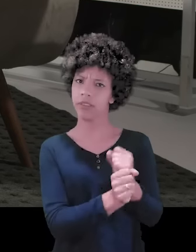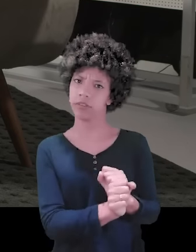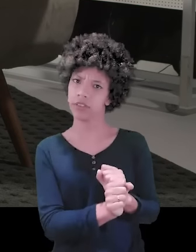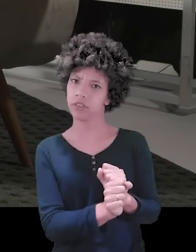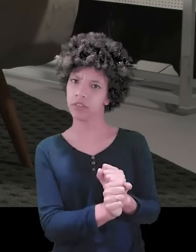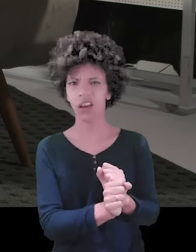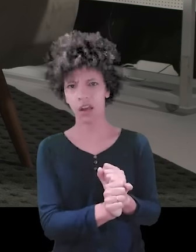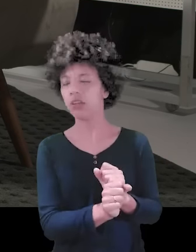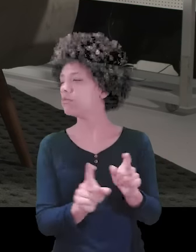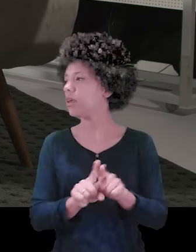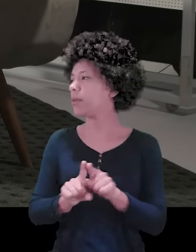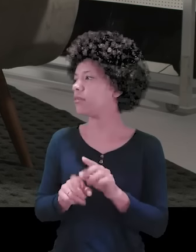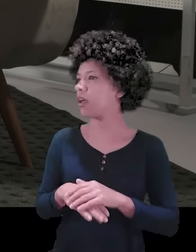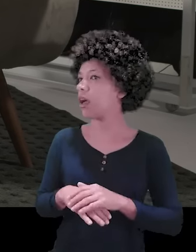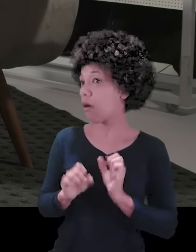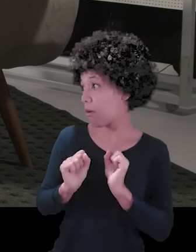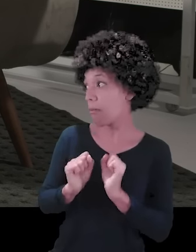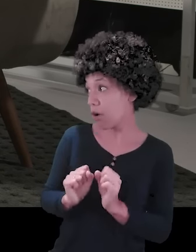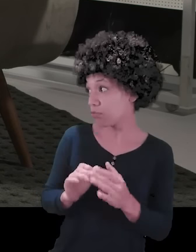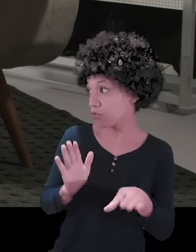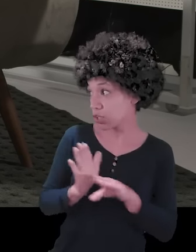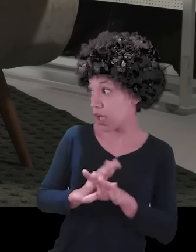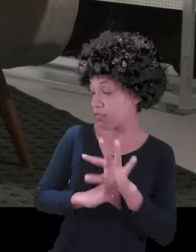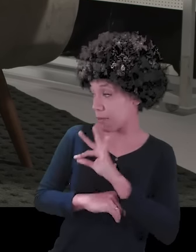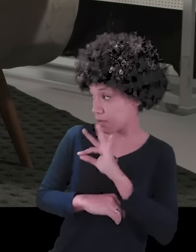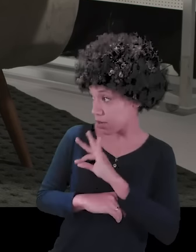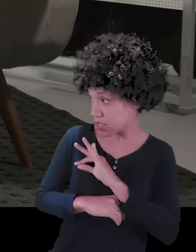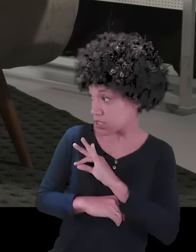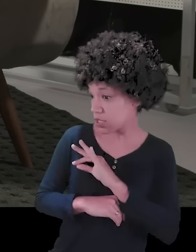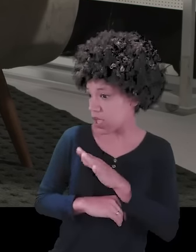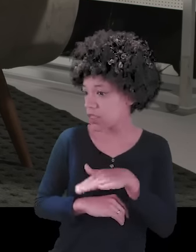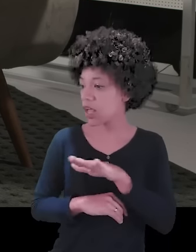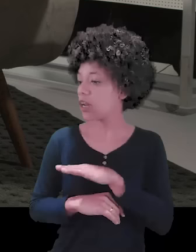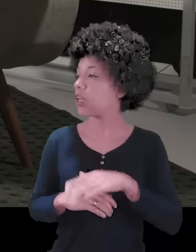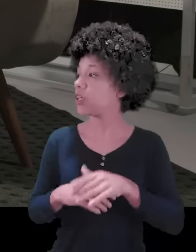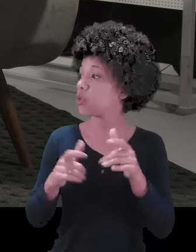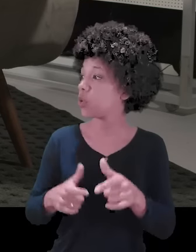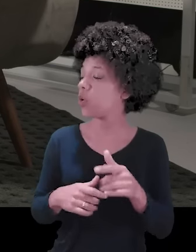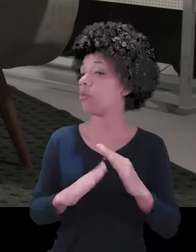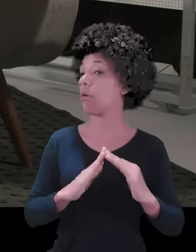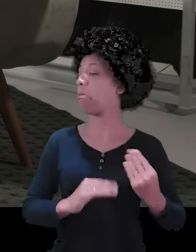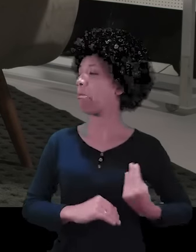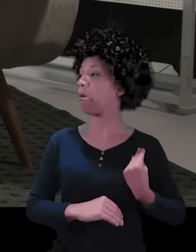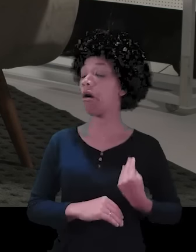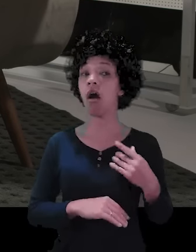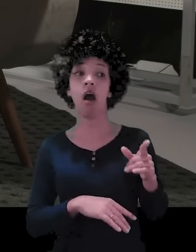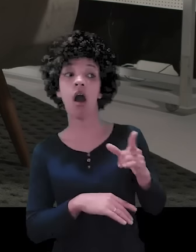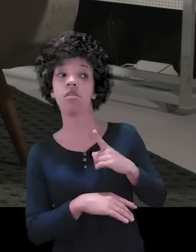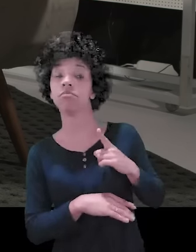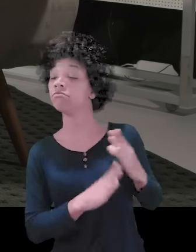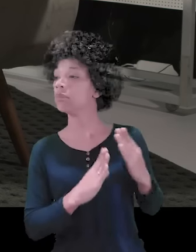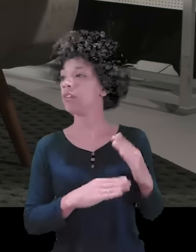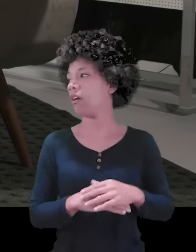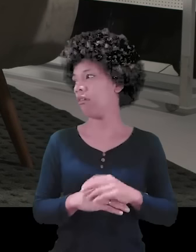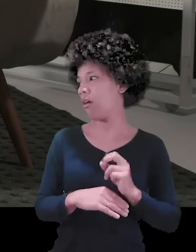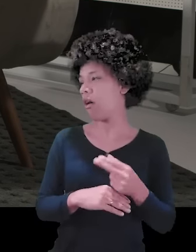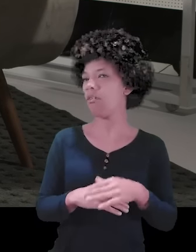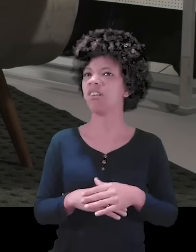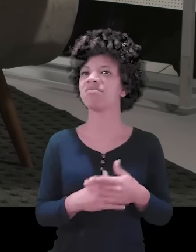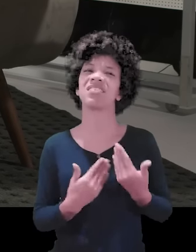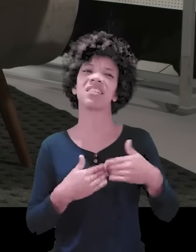escravidão tá filmando eu posso chegar na polícia ali do da minha biboca ela tá tendo não sei o que eles depois eu falo